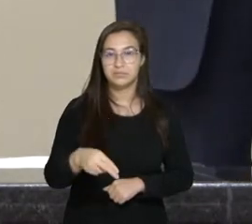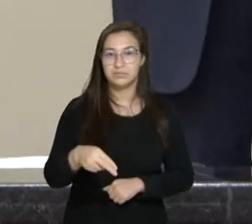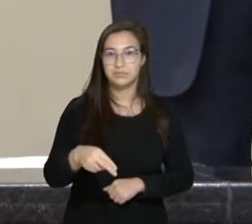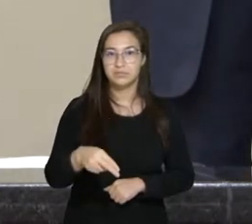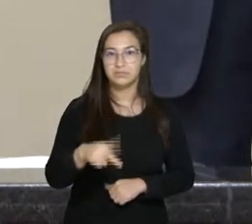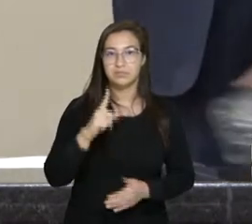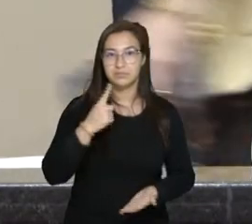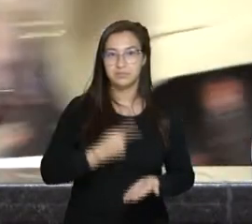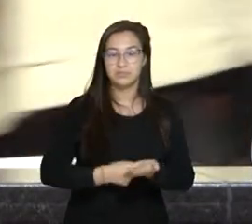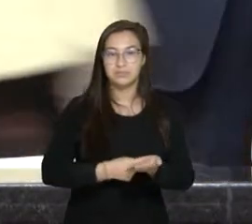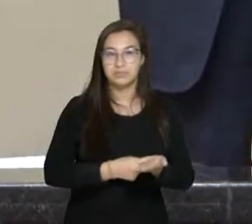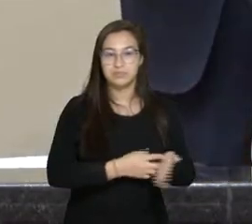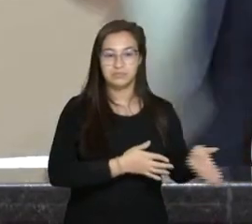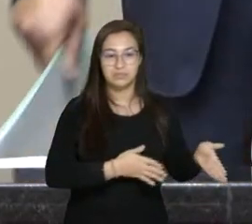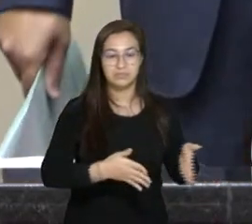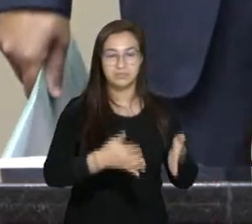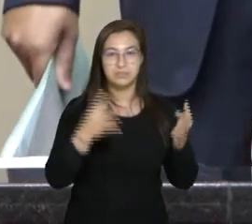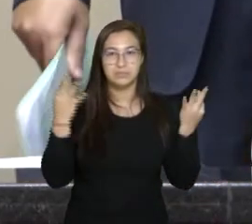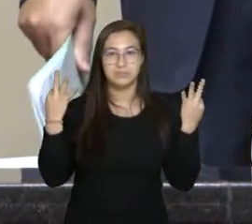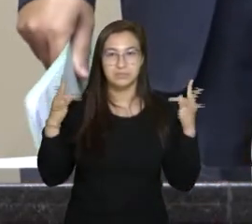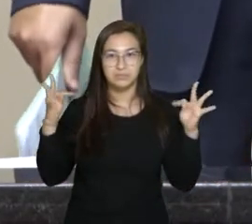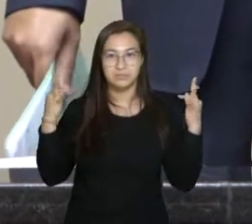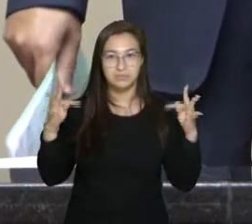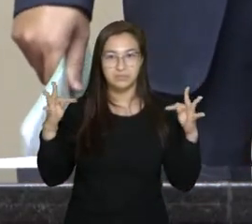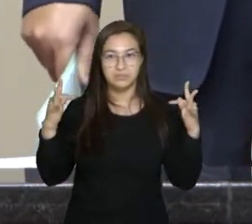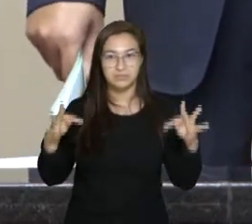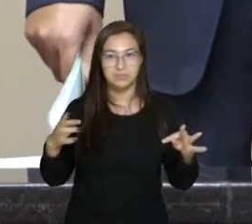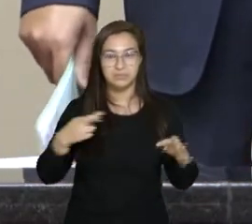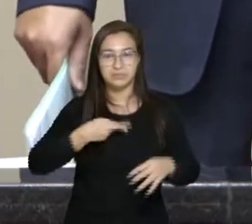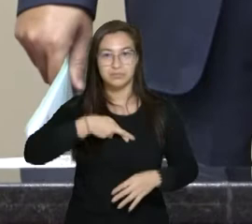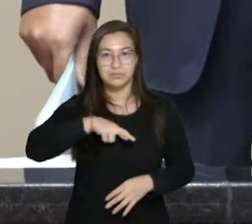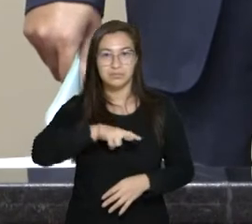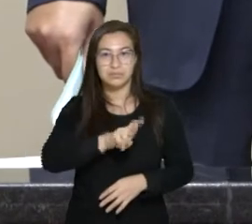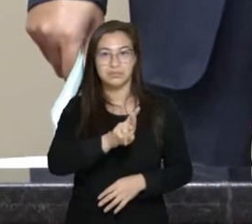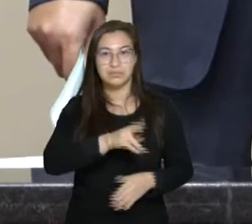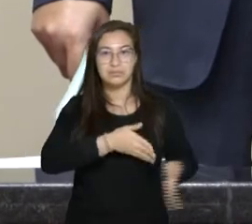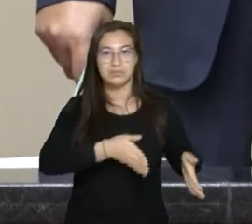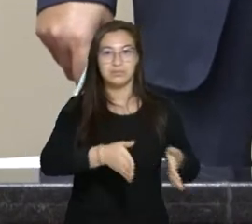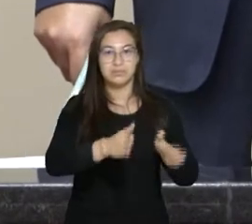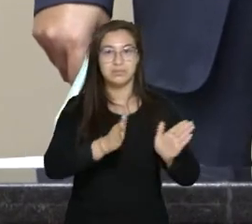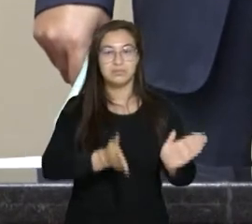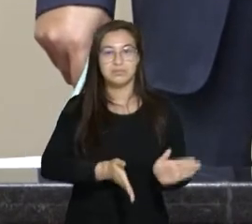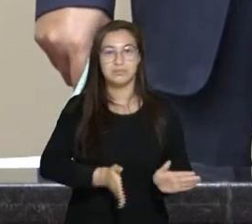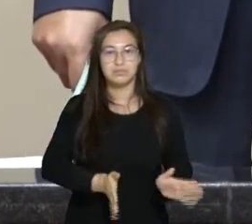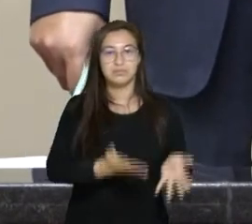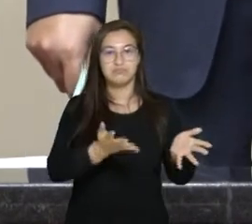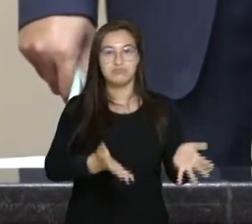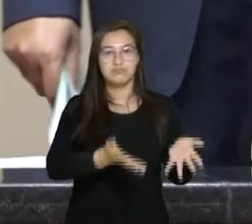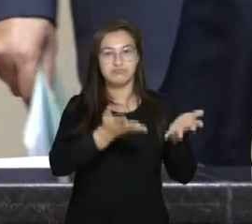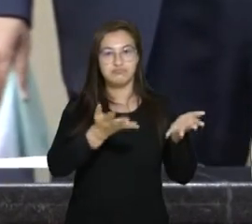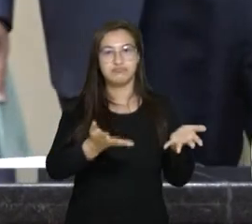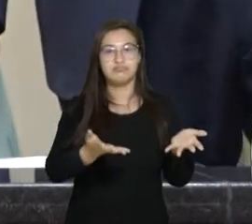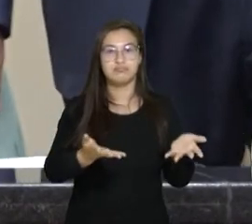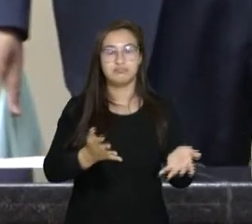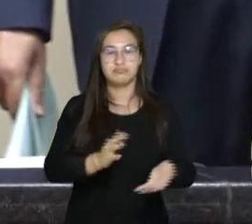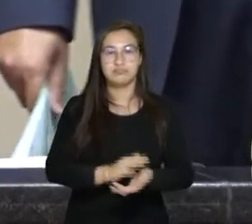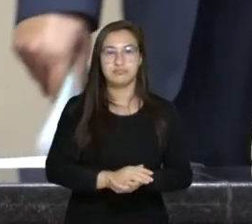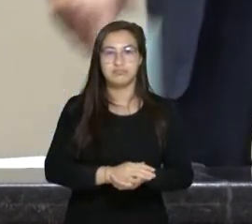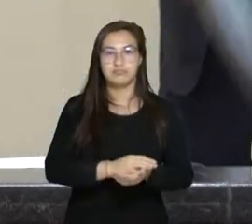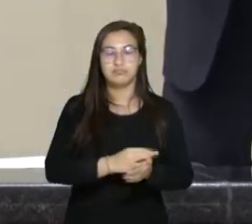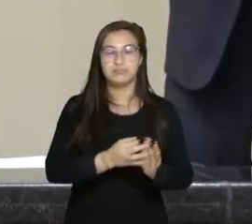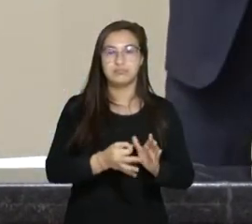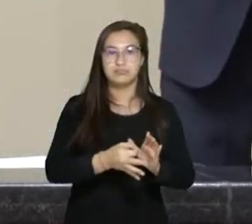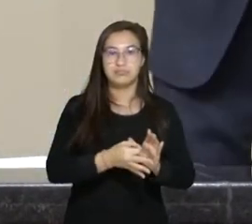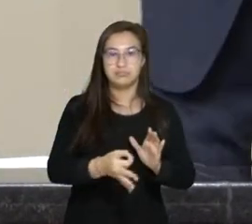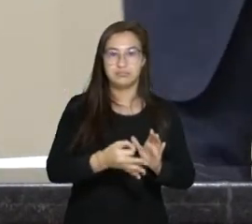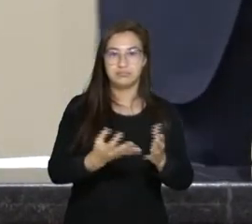rota turística religiosa caminho do louvor no Estado de Santa Catarina parecer favorável